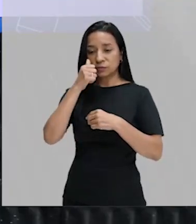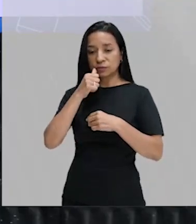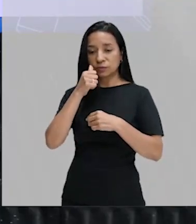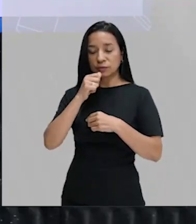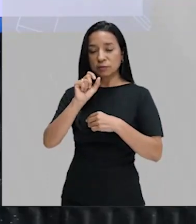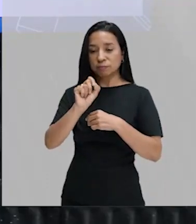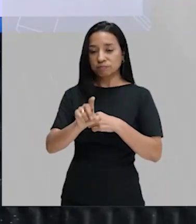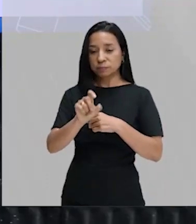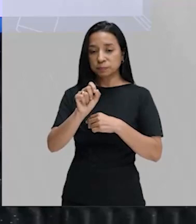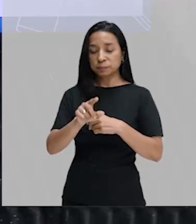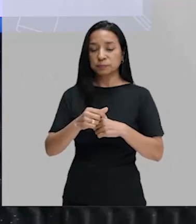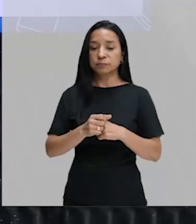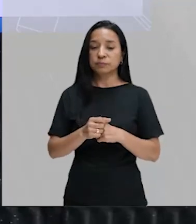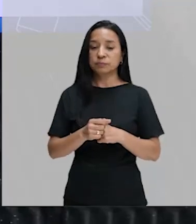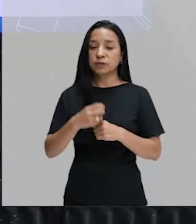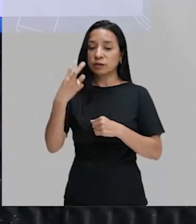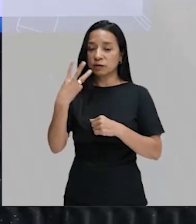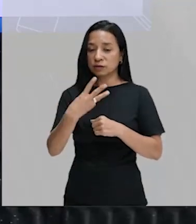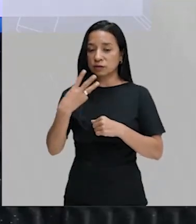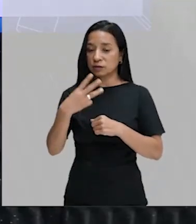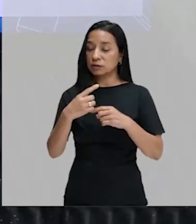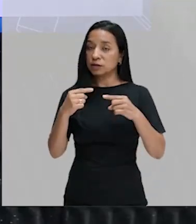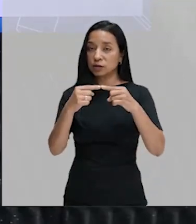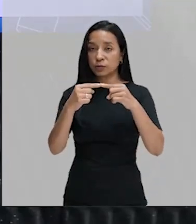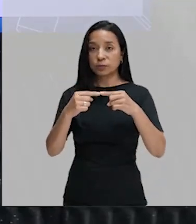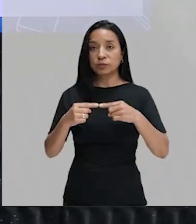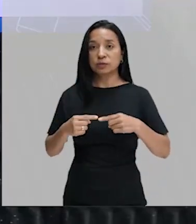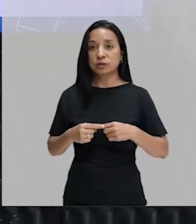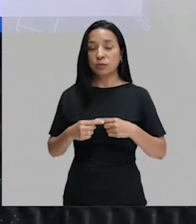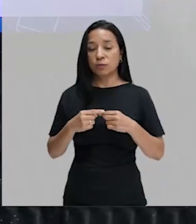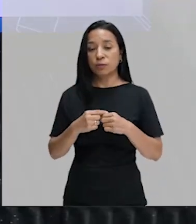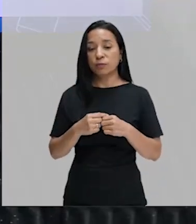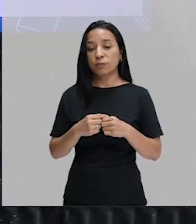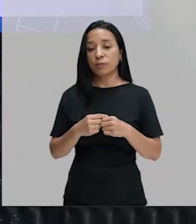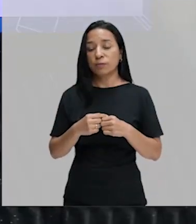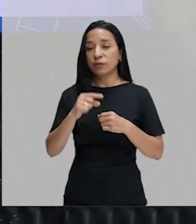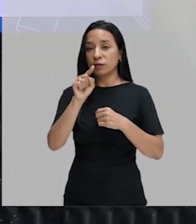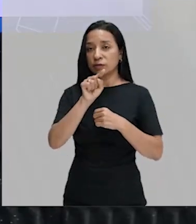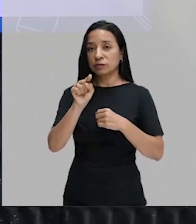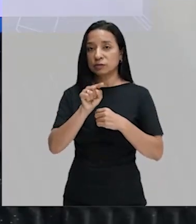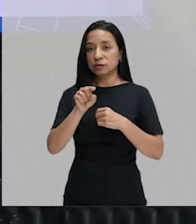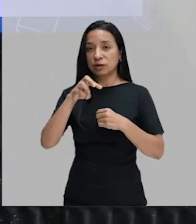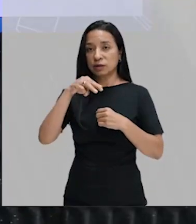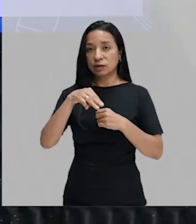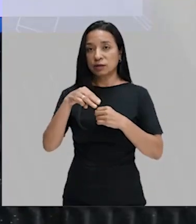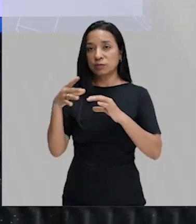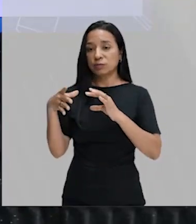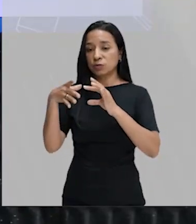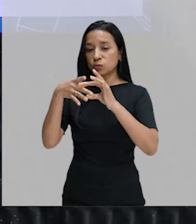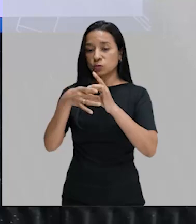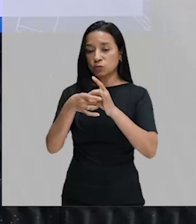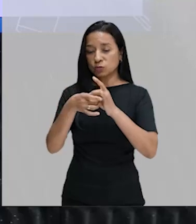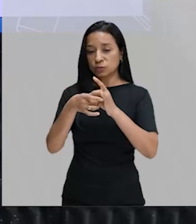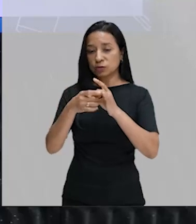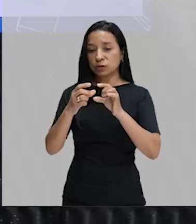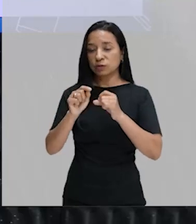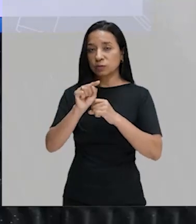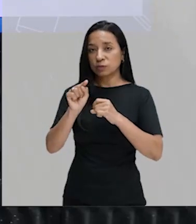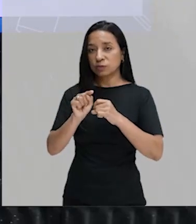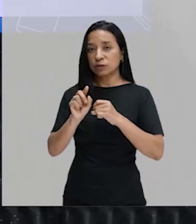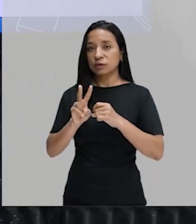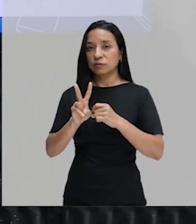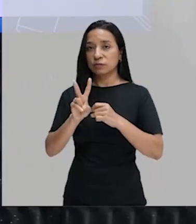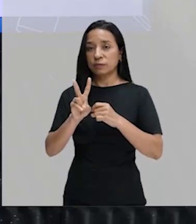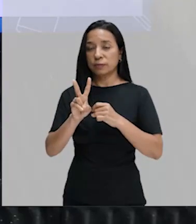azul. A terceira combinação é se eu pegar o ZM e juntar com o ZV,